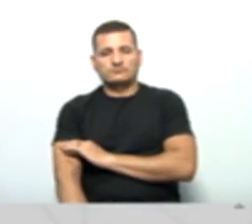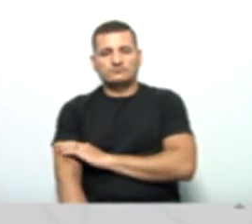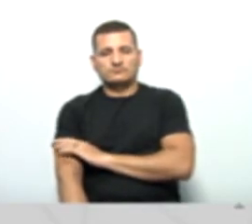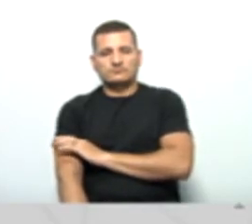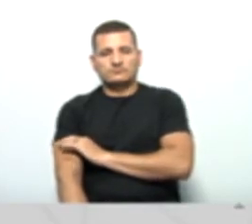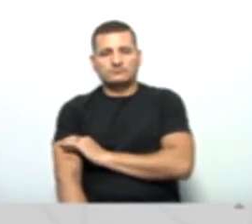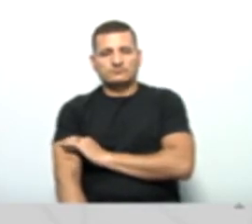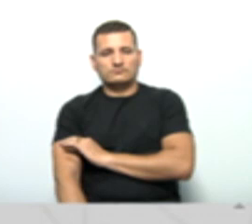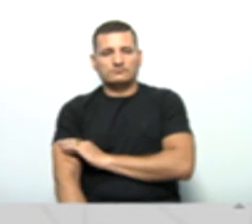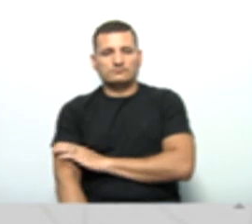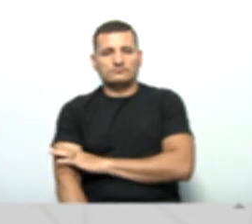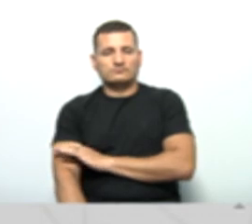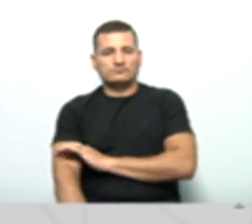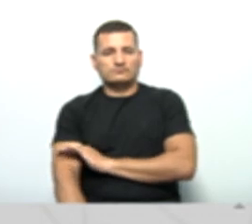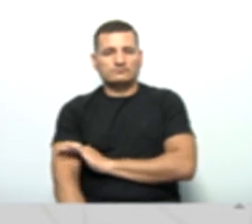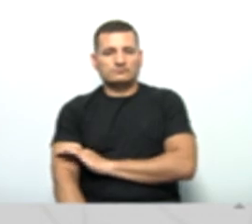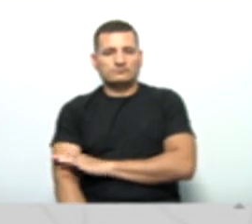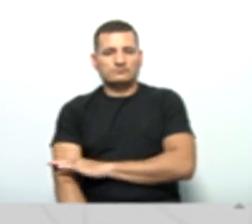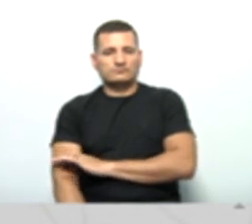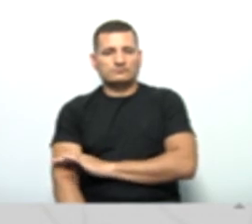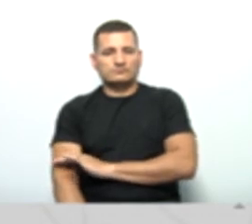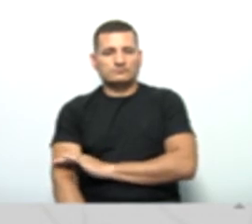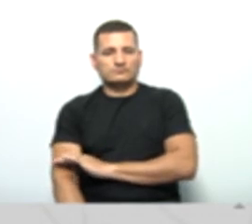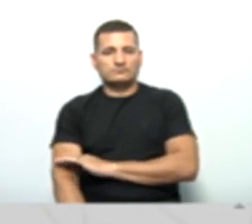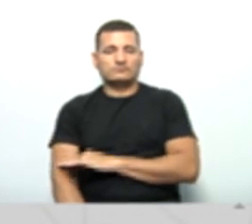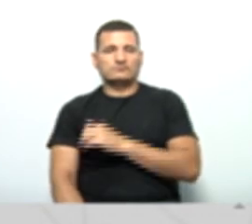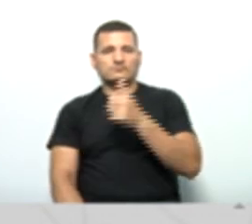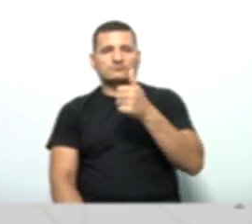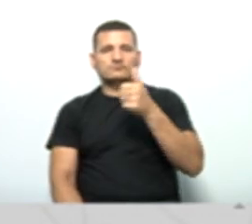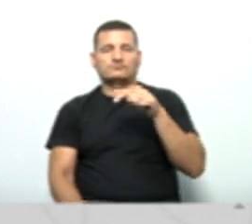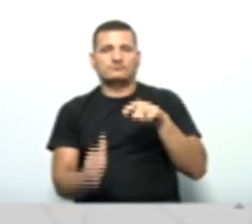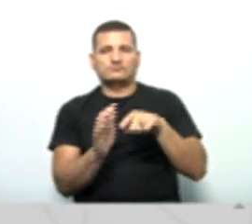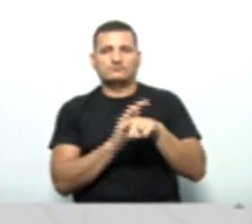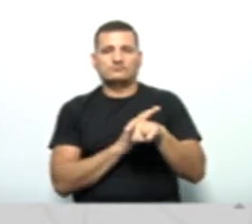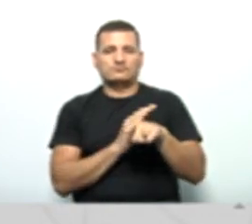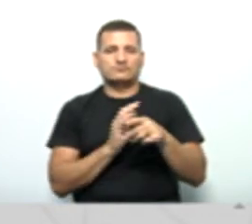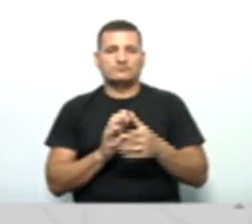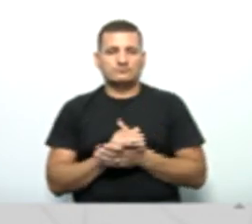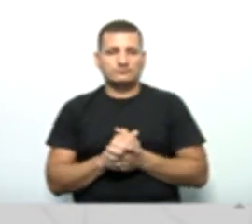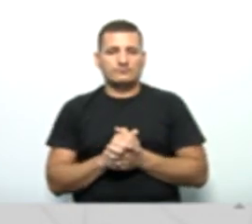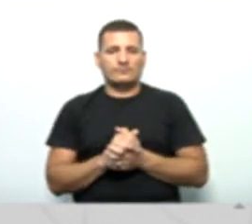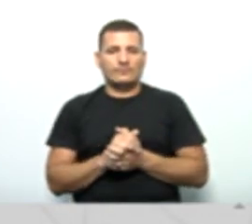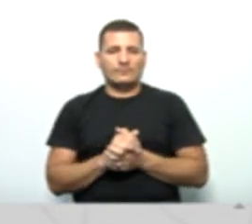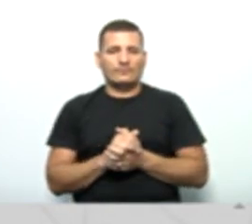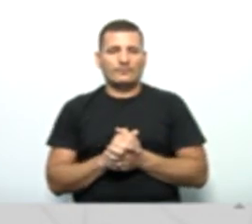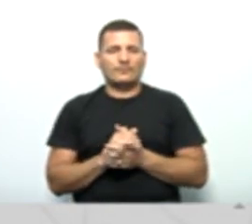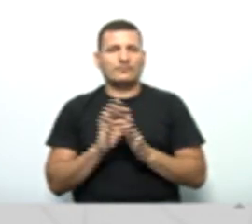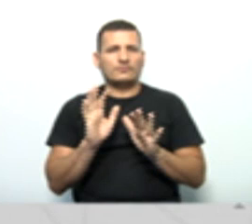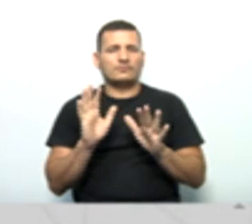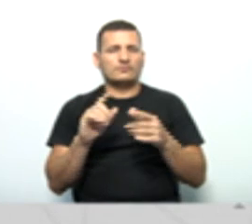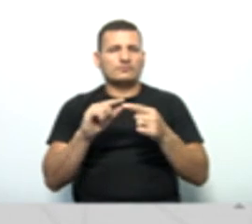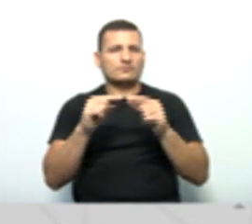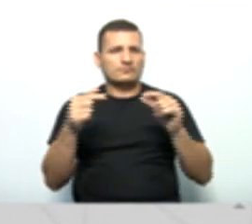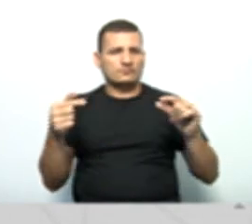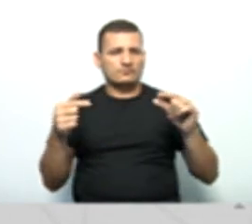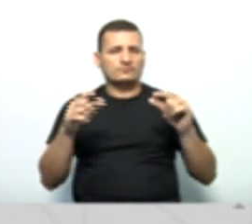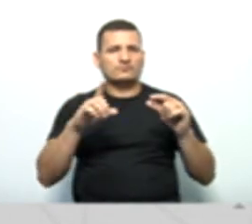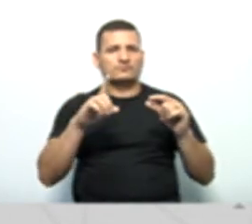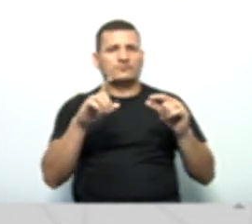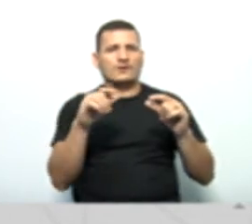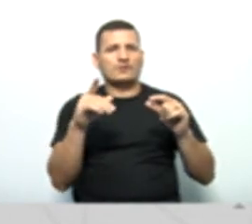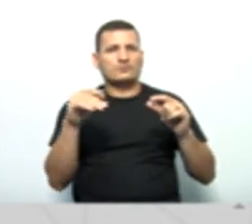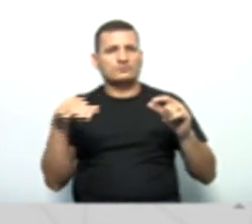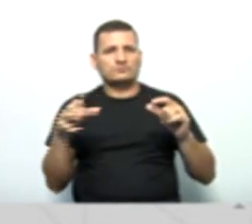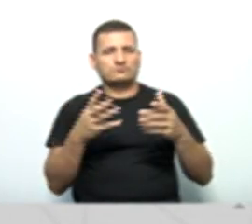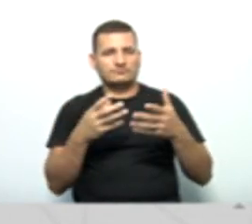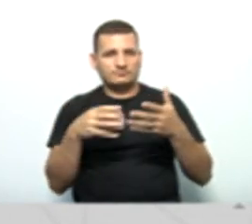Por exemplo, temos a questão 1. Com base nos fundamentos da estrutura de dados, você deve